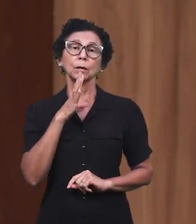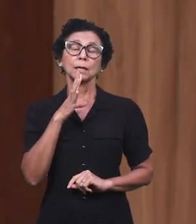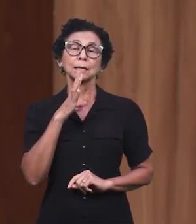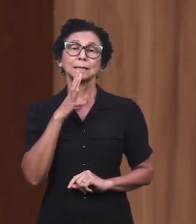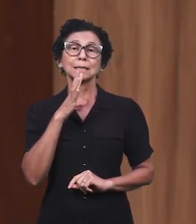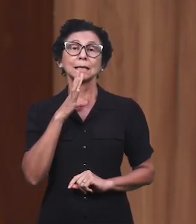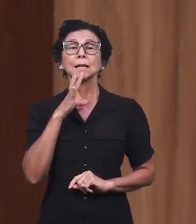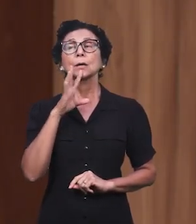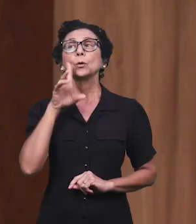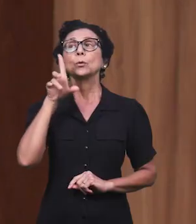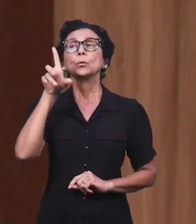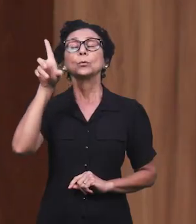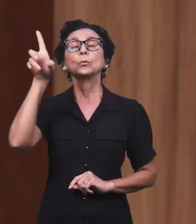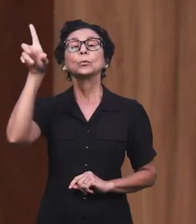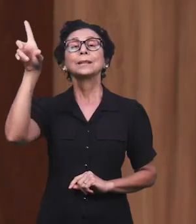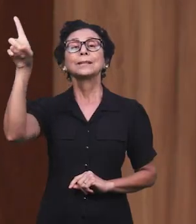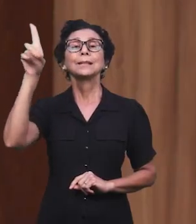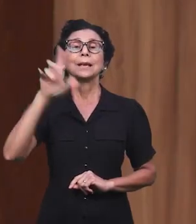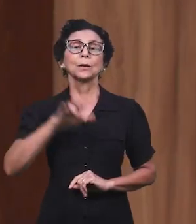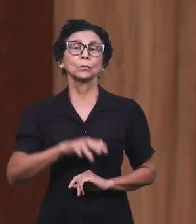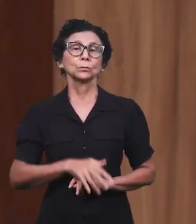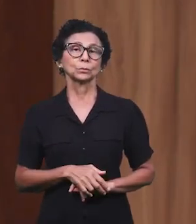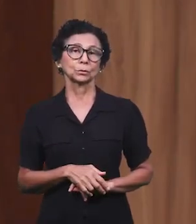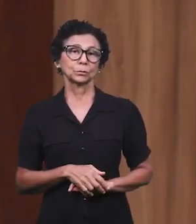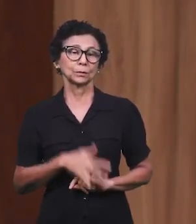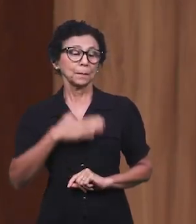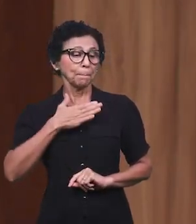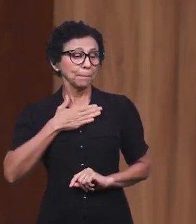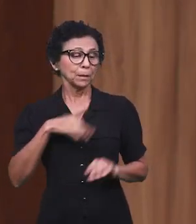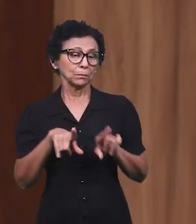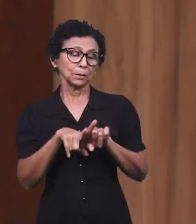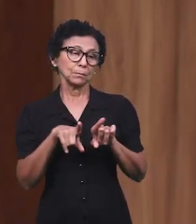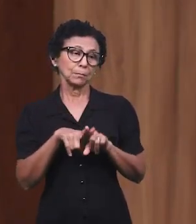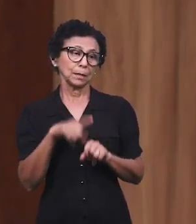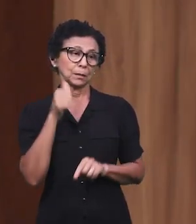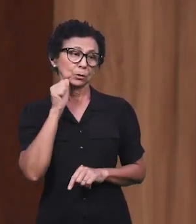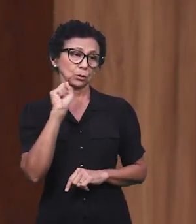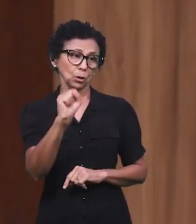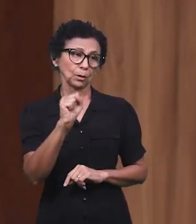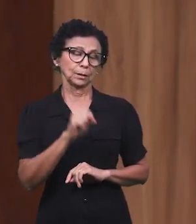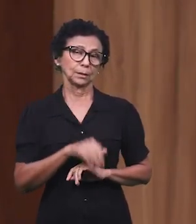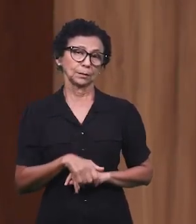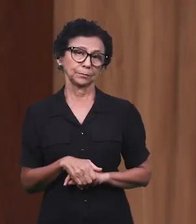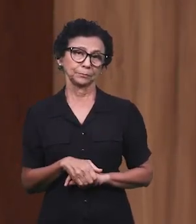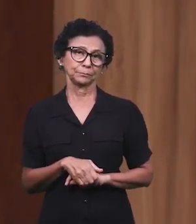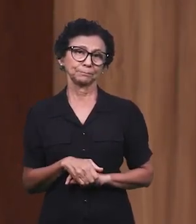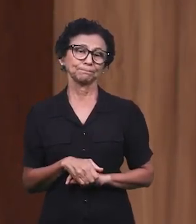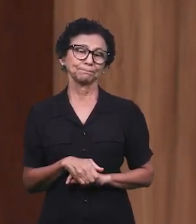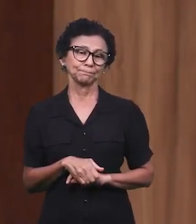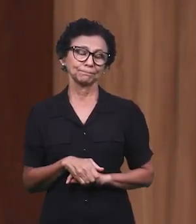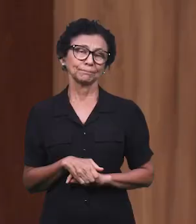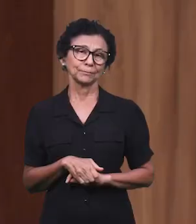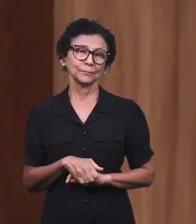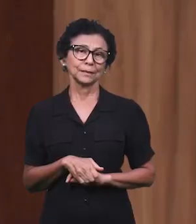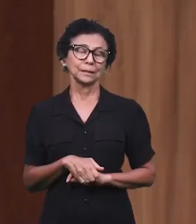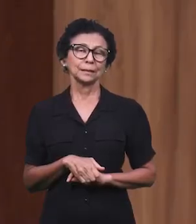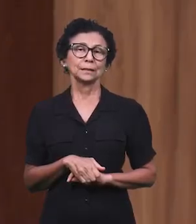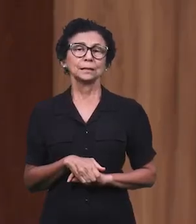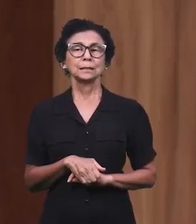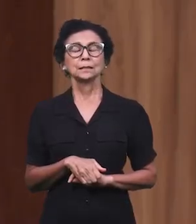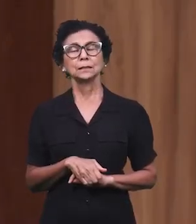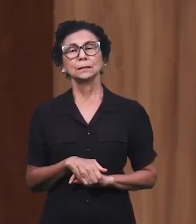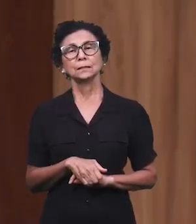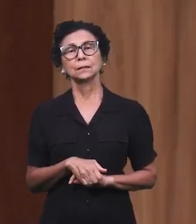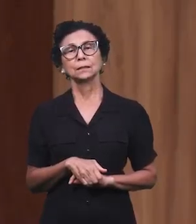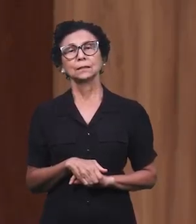o teu Deus, Noemi, é o meu Deus. E nós estamos falando aqui de uma relação familiar, né? E